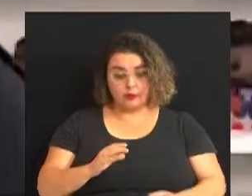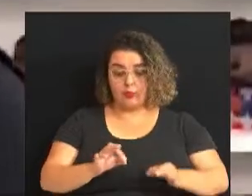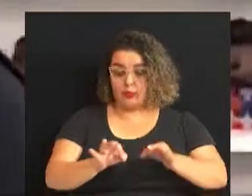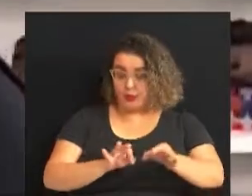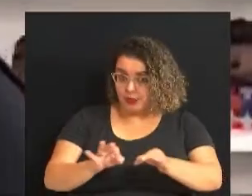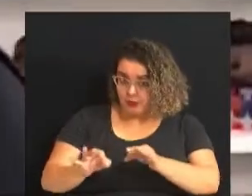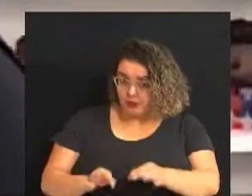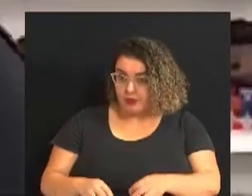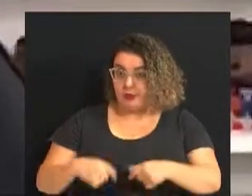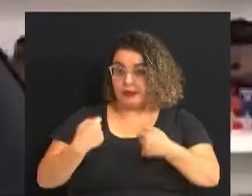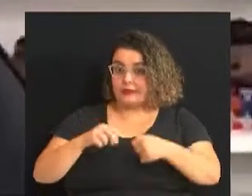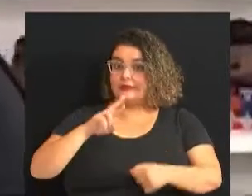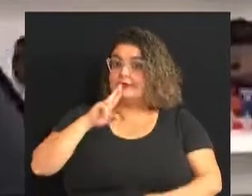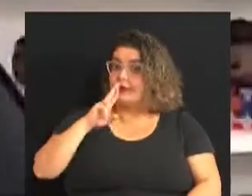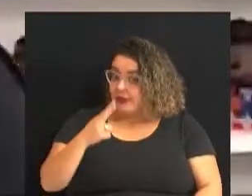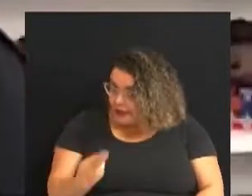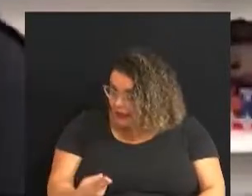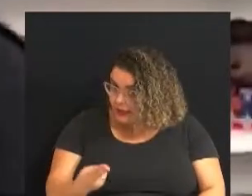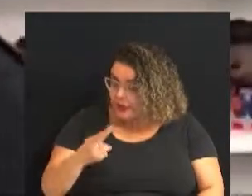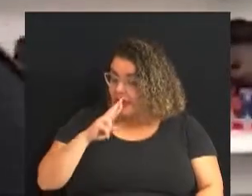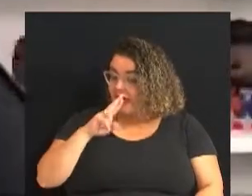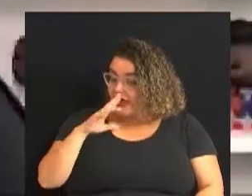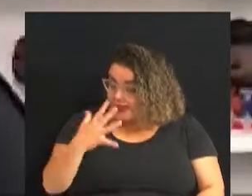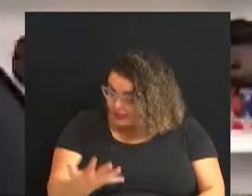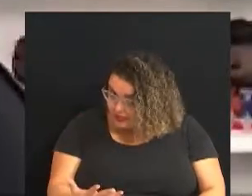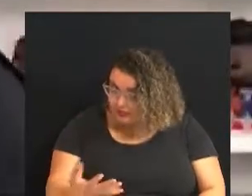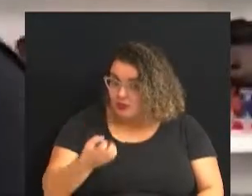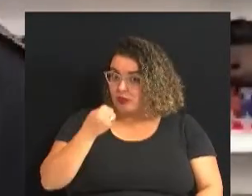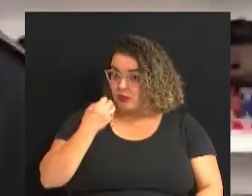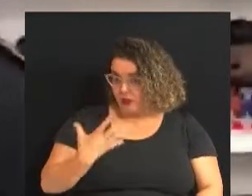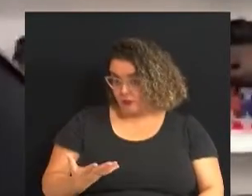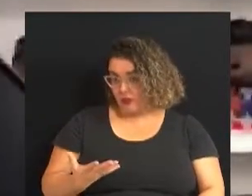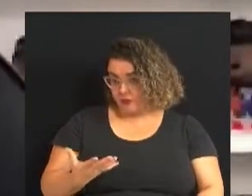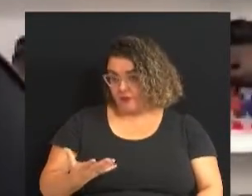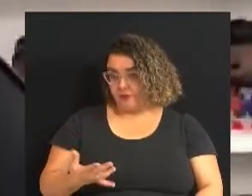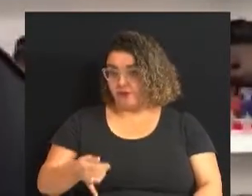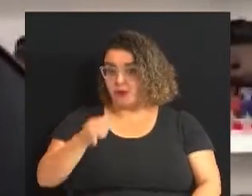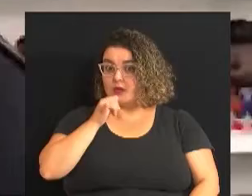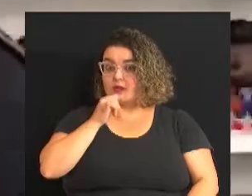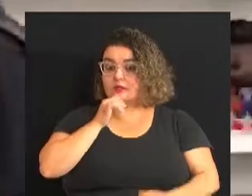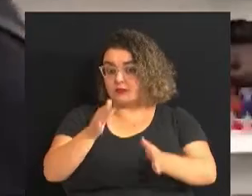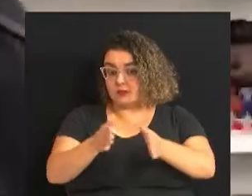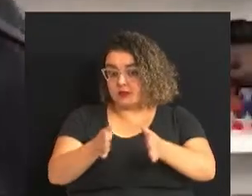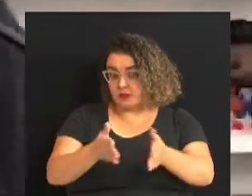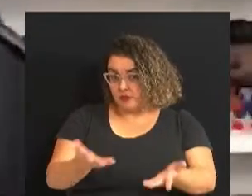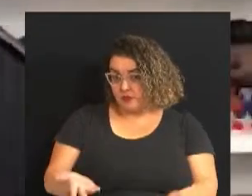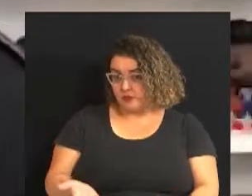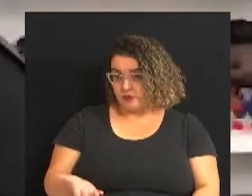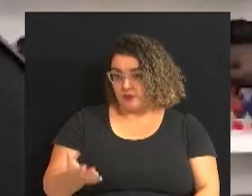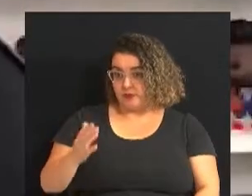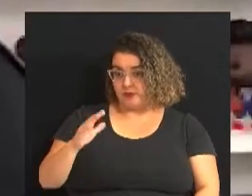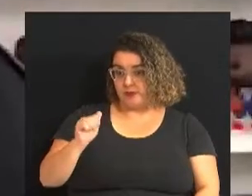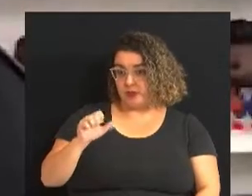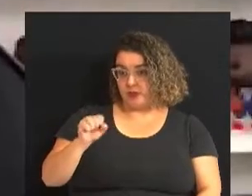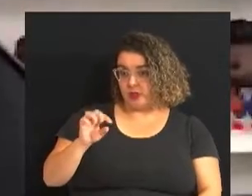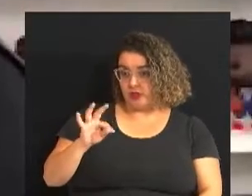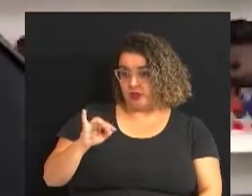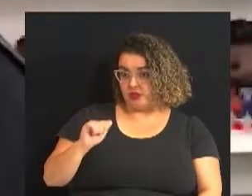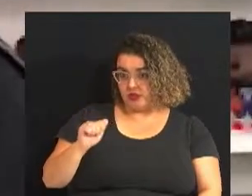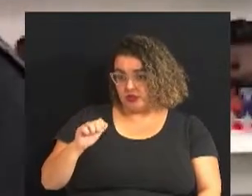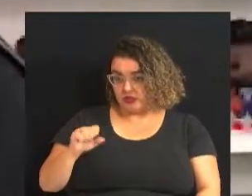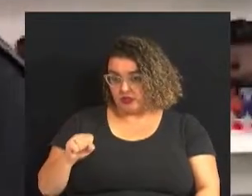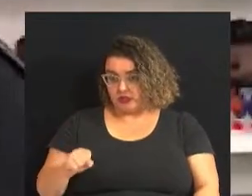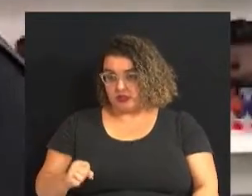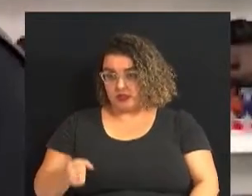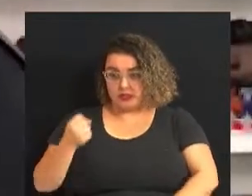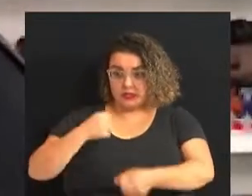ter resultado, e às vezes, eu vou te dar um exemplo recente, aqui o Caxias, anos atrás, foi quinto